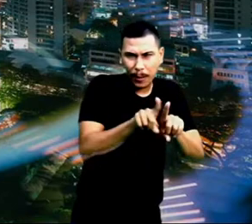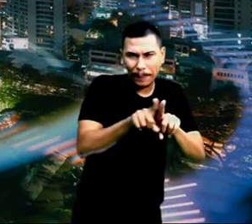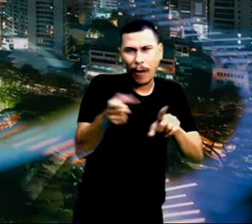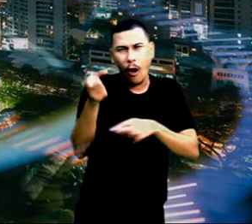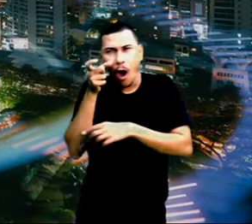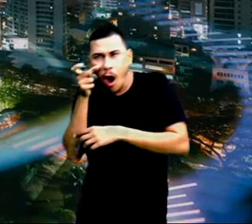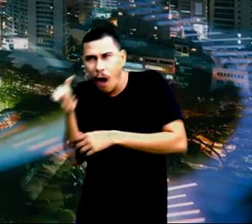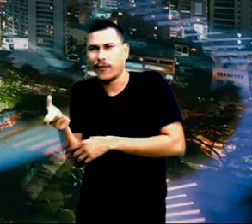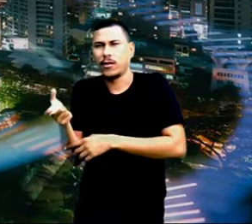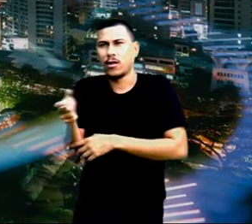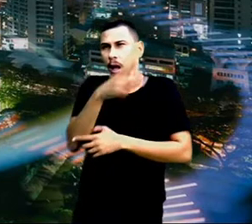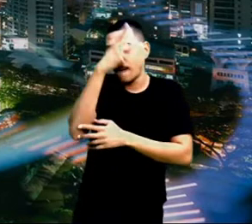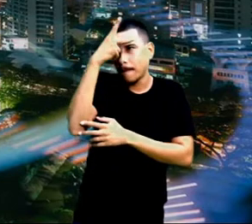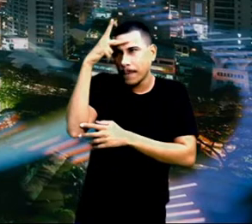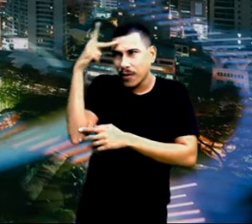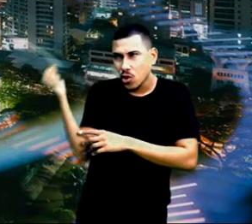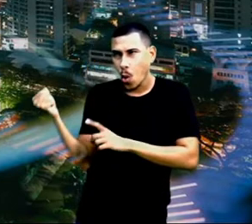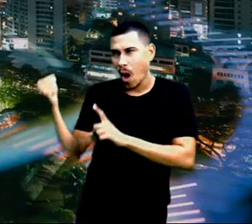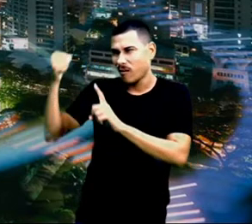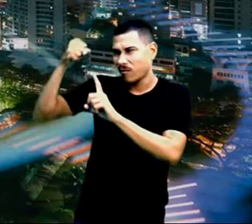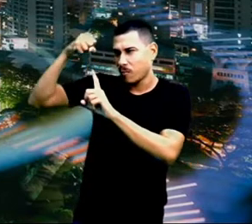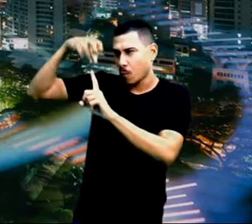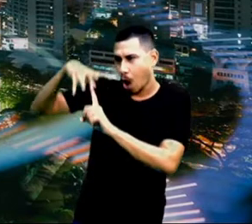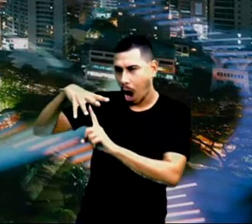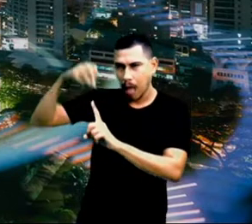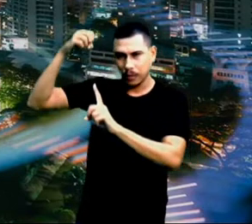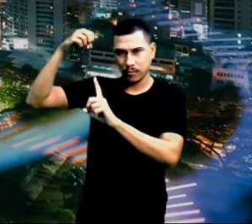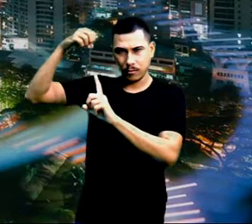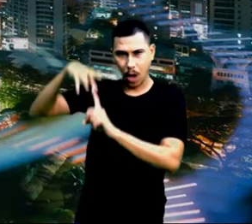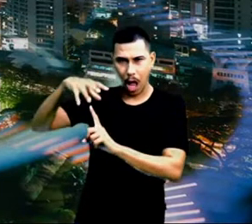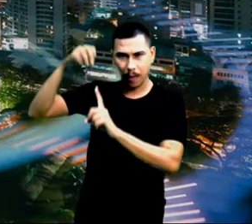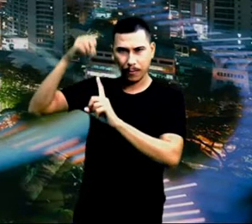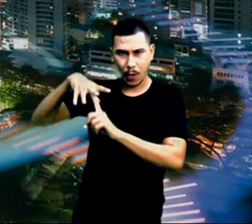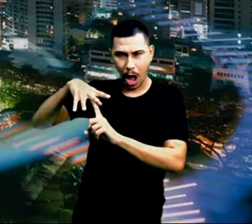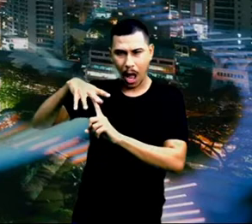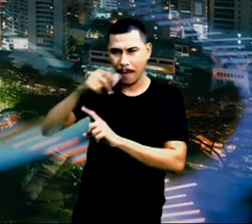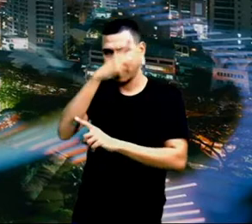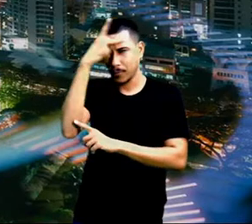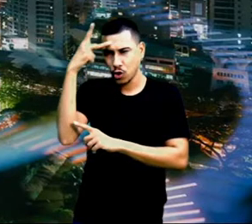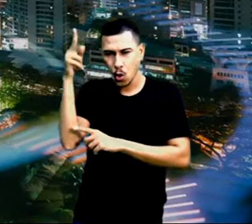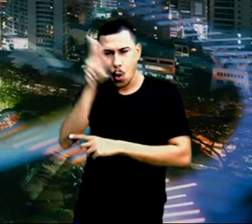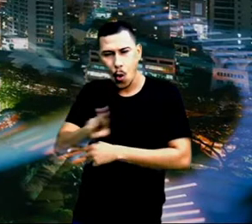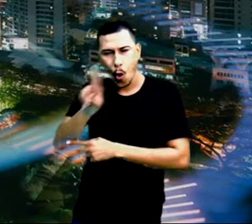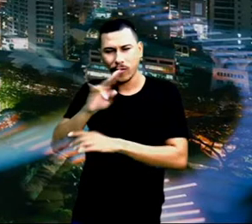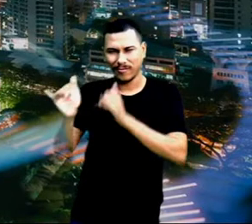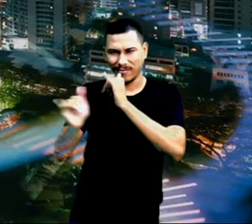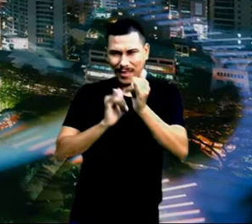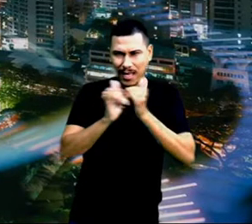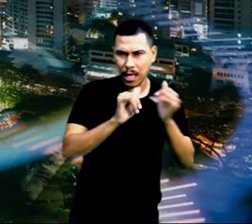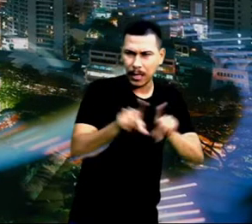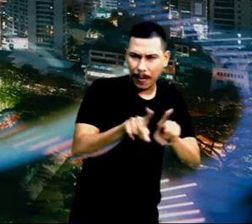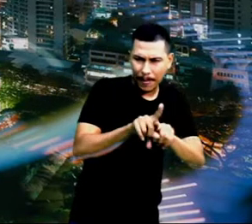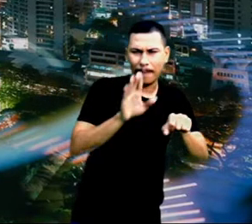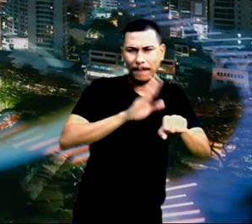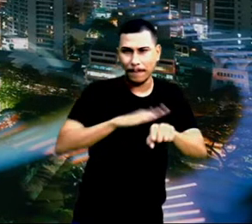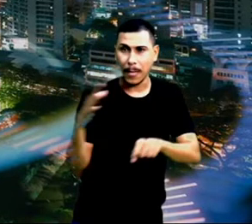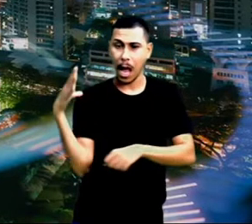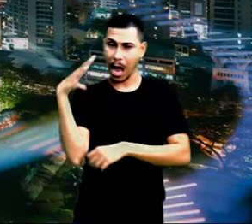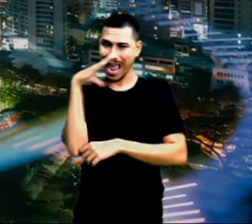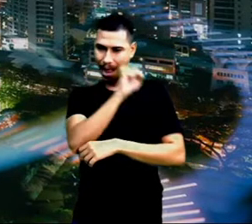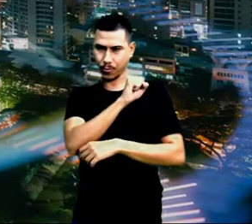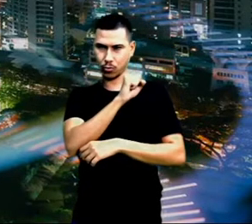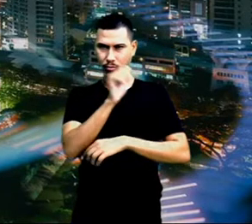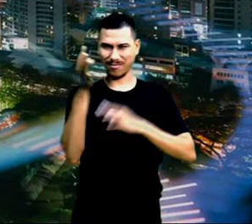de usuários aumentarão. Então, vamos aprender um pouco sobre essa tecnologia